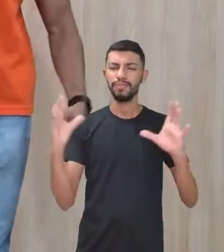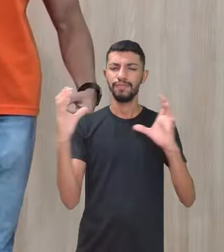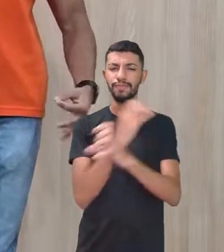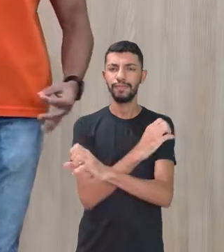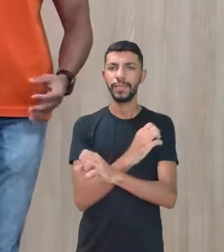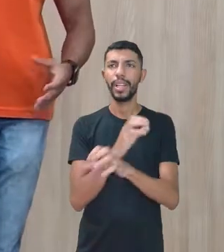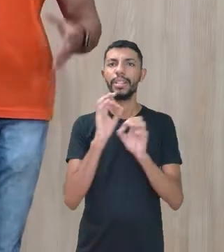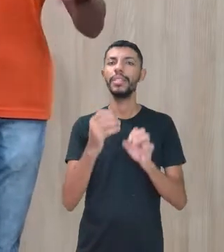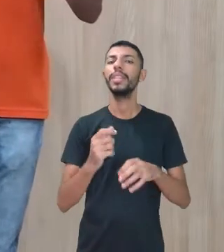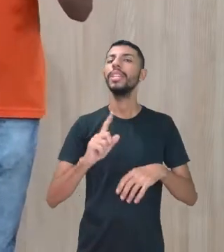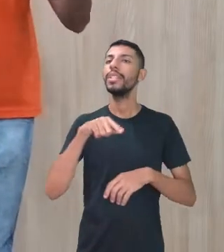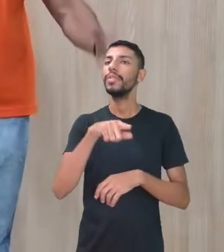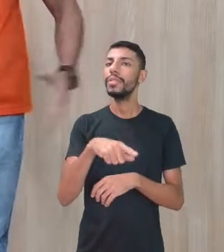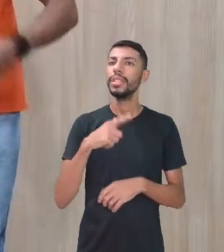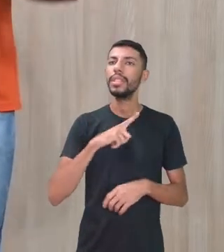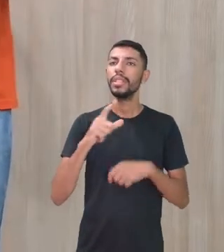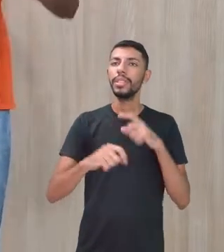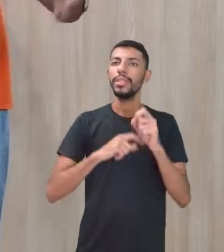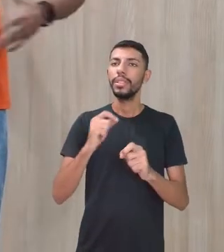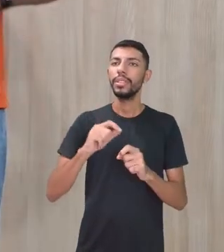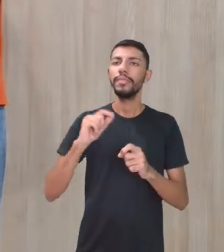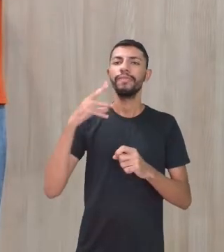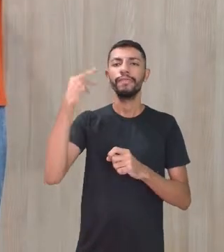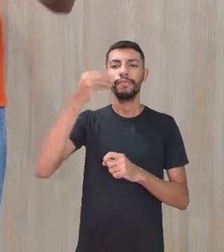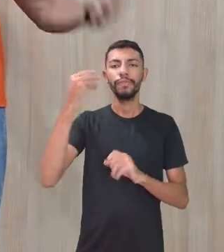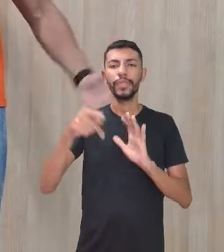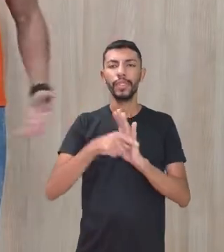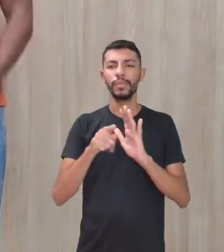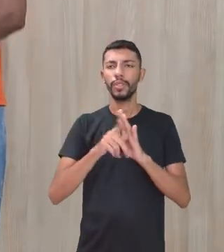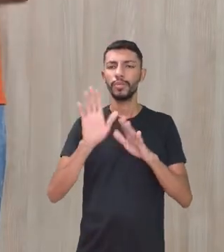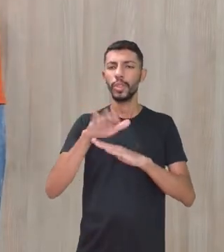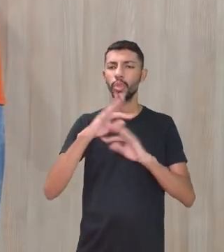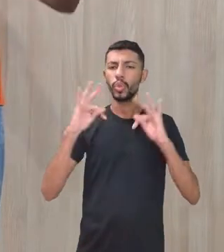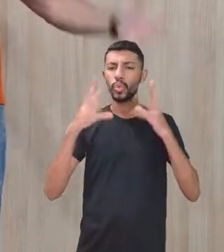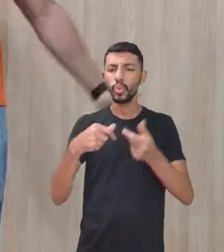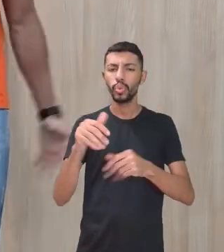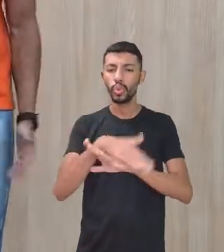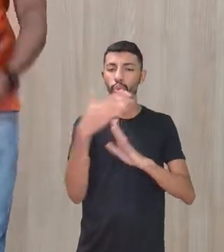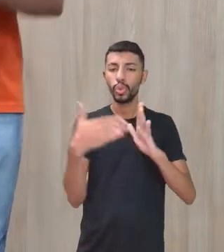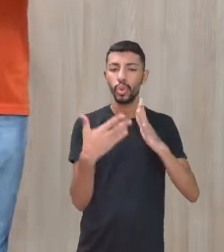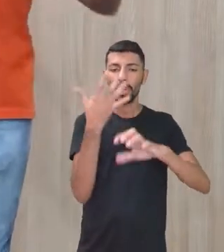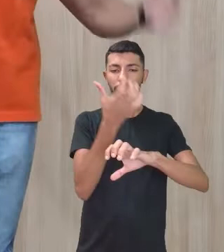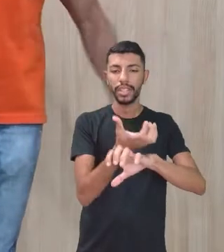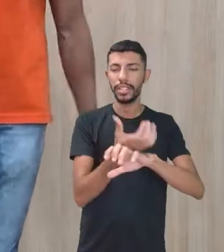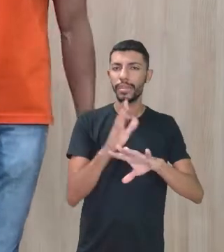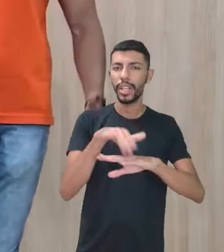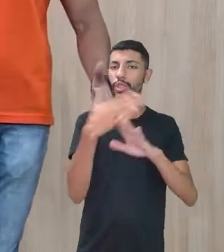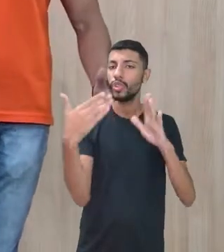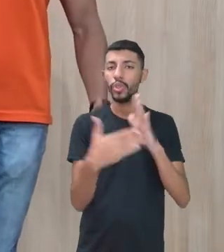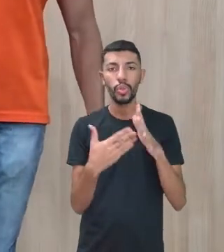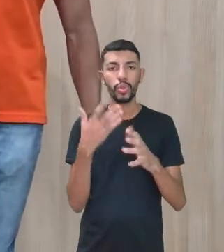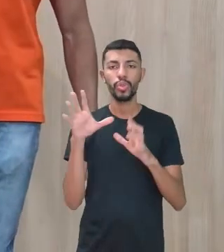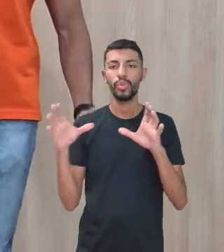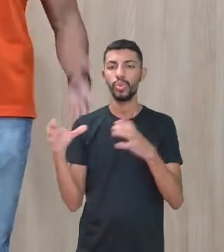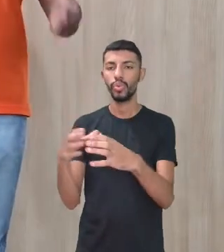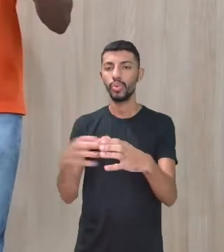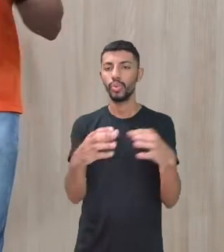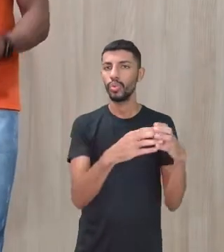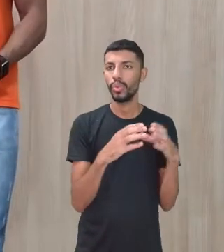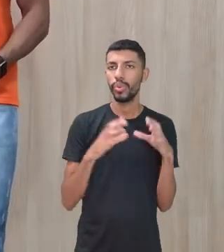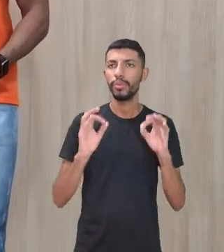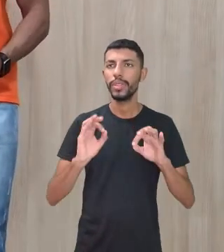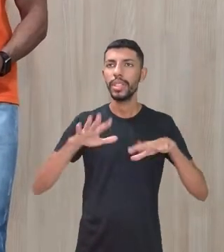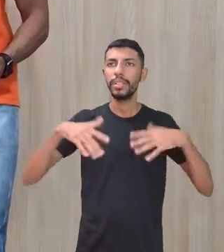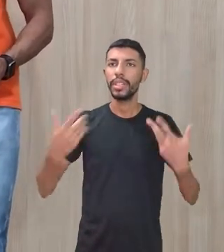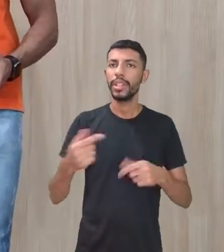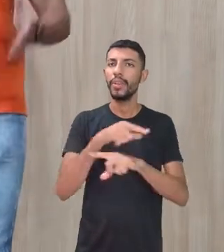completa, onde você vivencia e vê tudo de todas as disciplinas, de todas as turmas. Tá? Então, você que